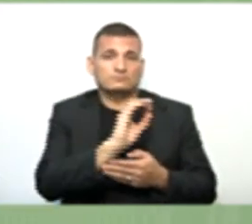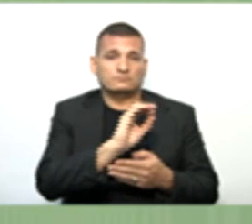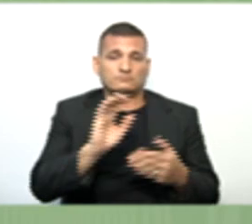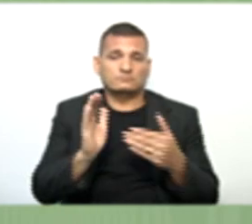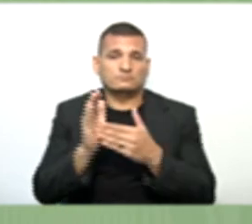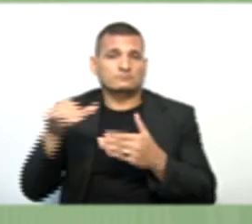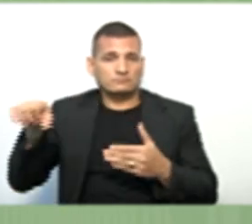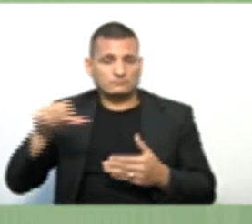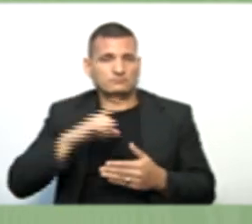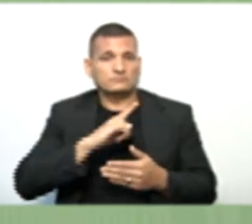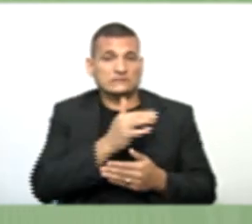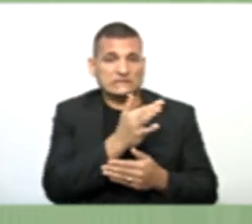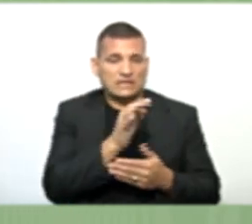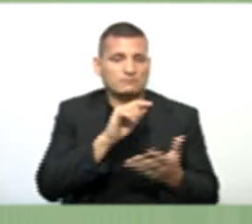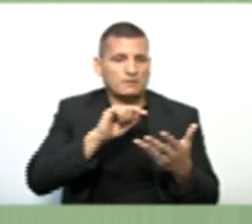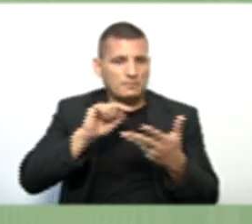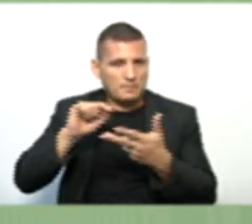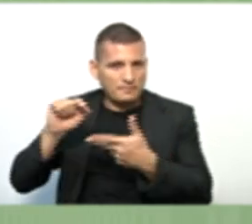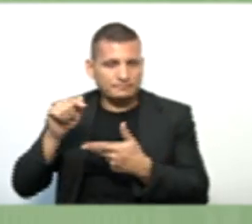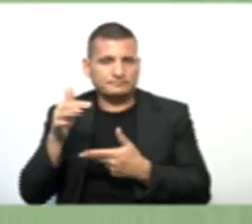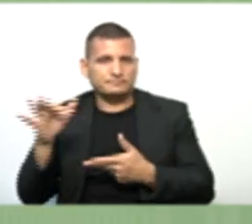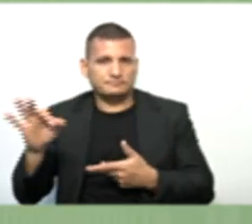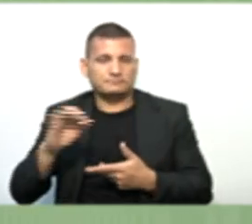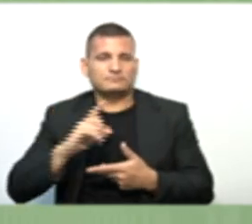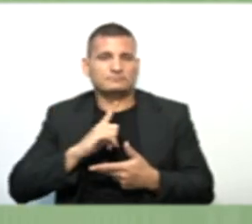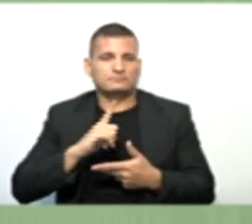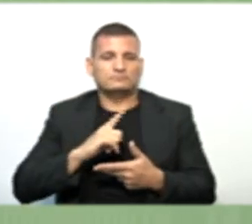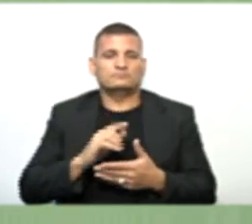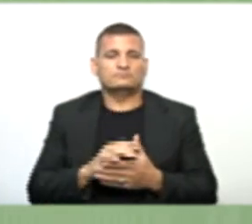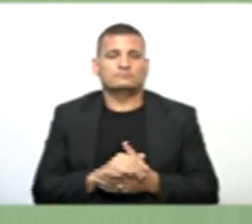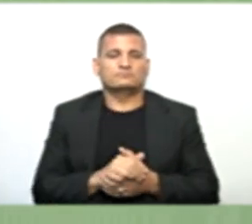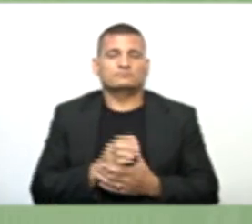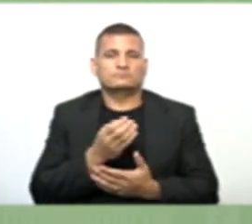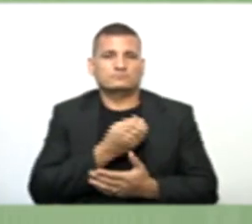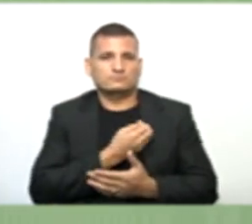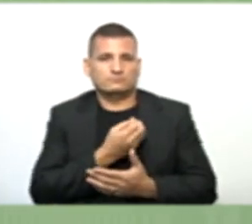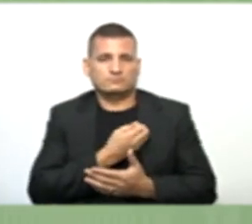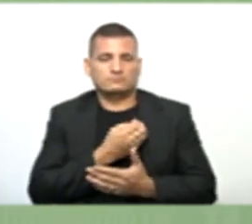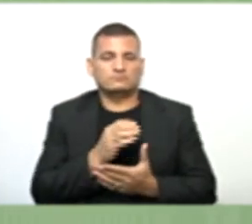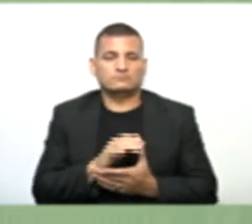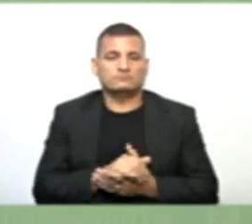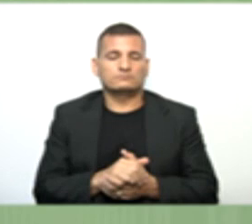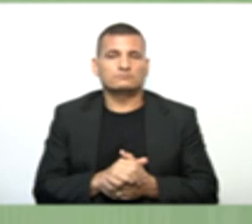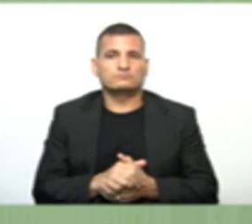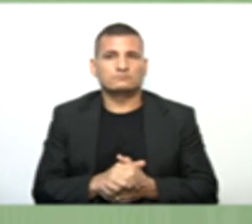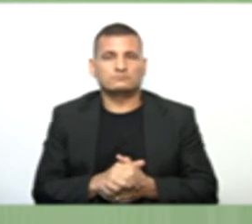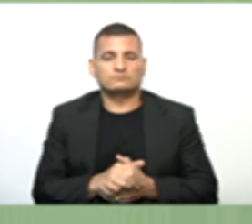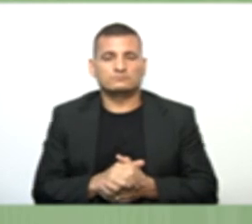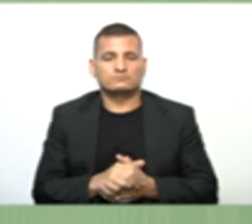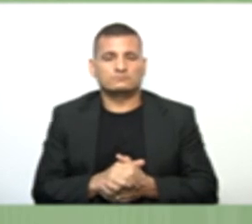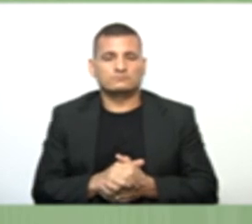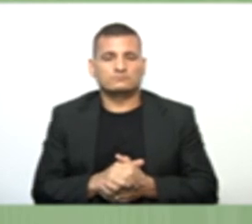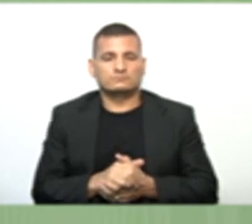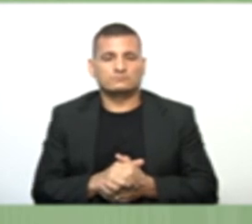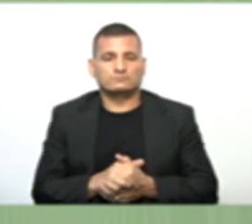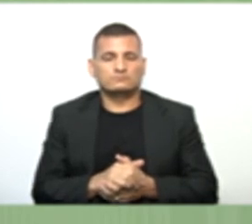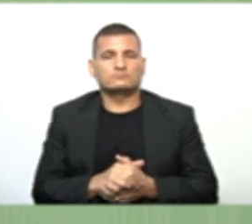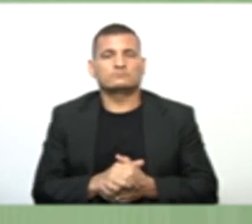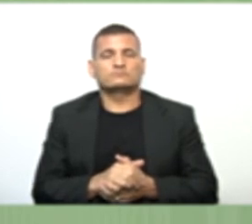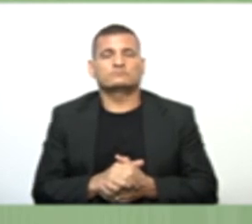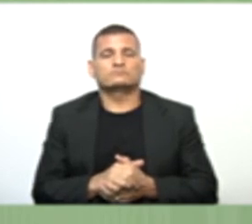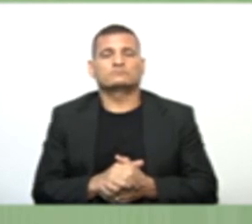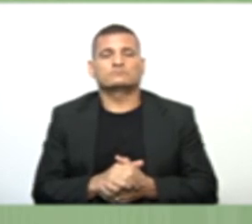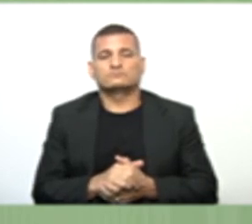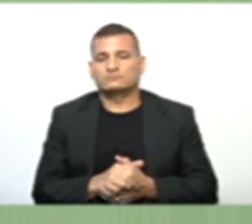10 valores. Então, aqui eu vou fazer com que essa faixa de valores seja gerada. Aí, eu tenho que ler os números do